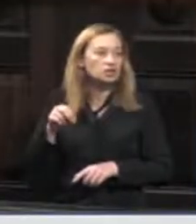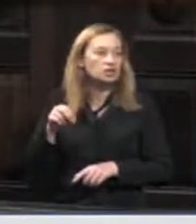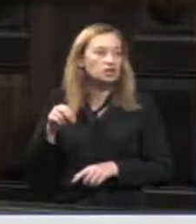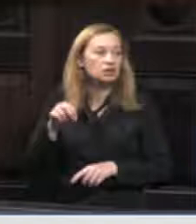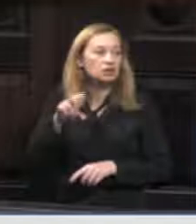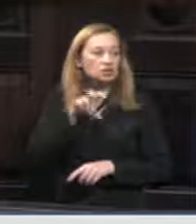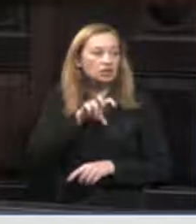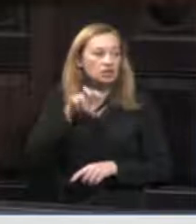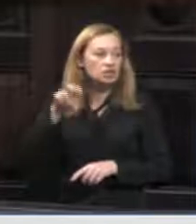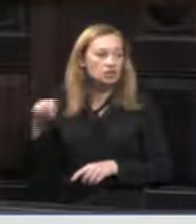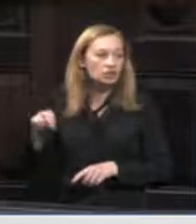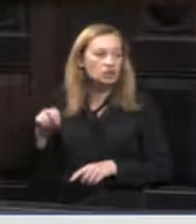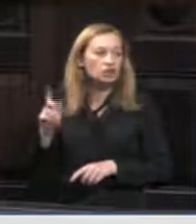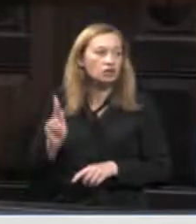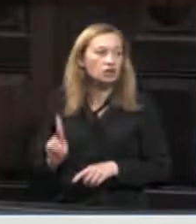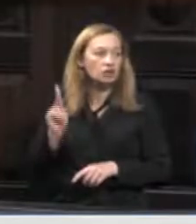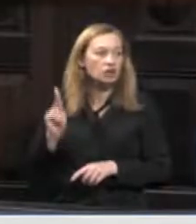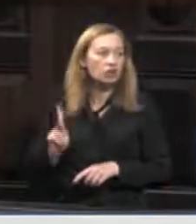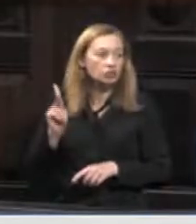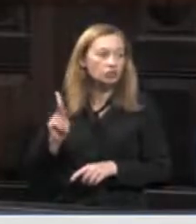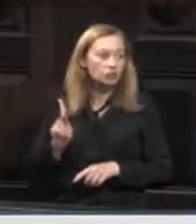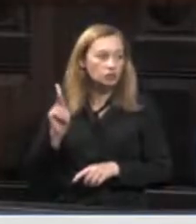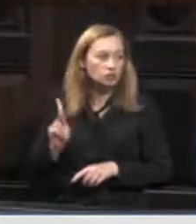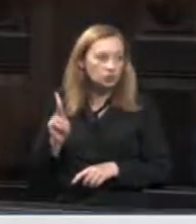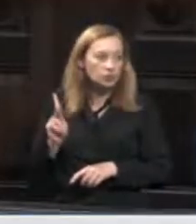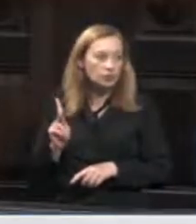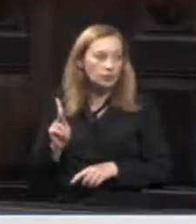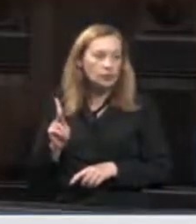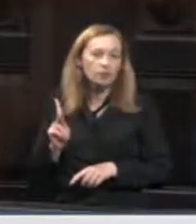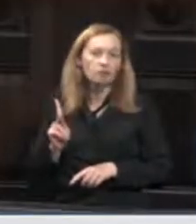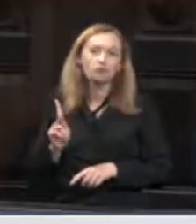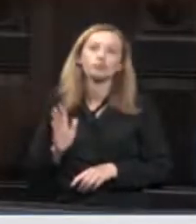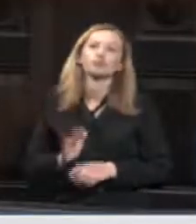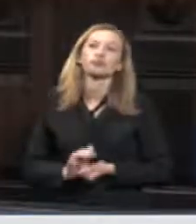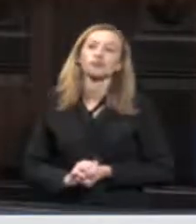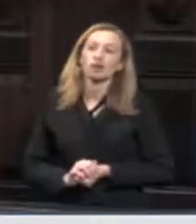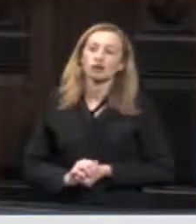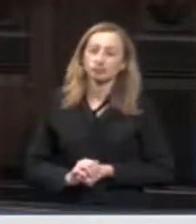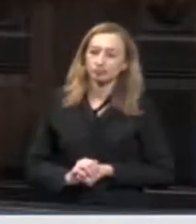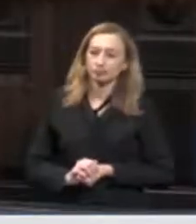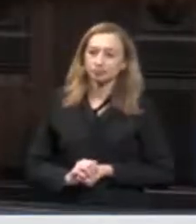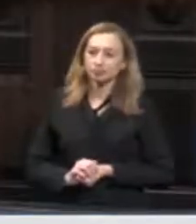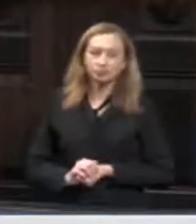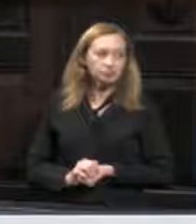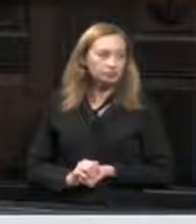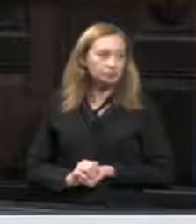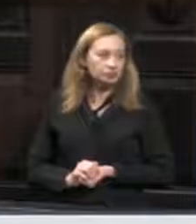40 vezes menos policiais do que o 23º Batalhão que cobre a